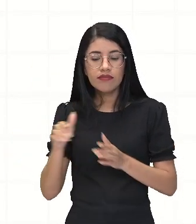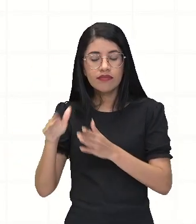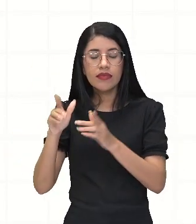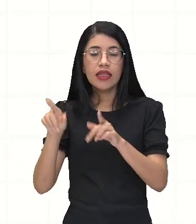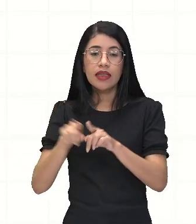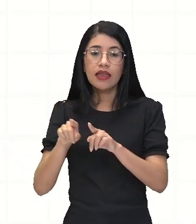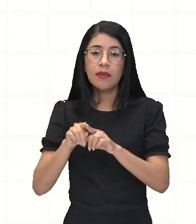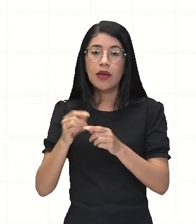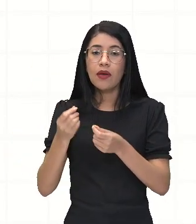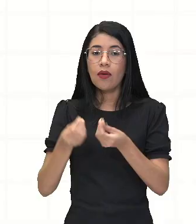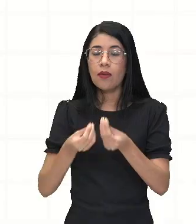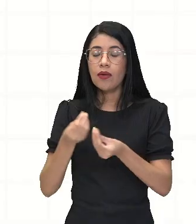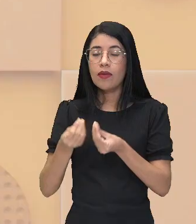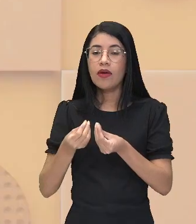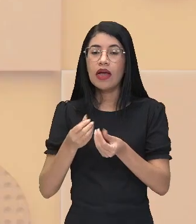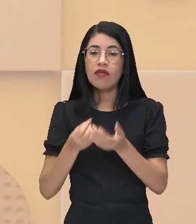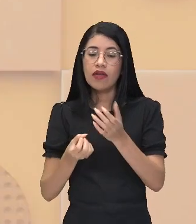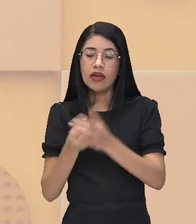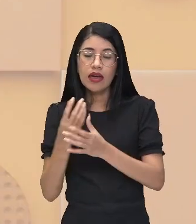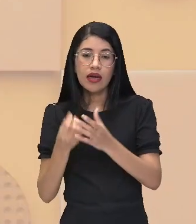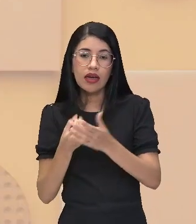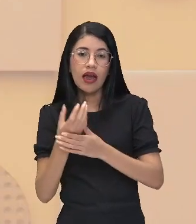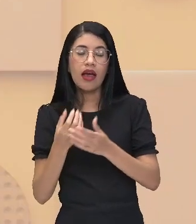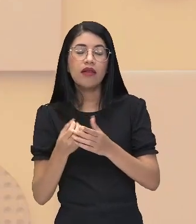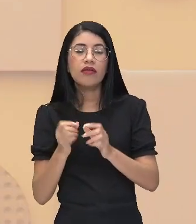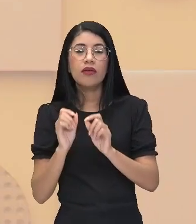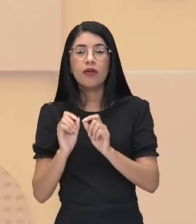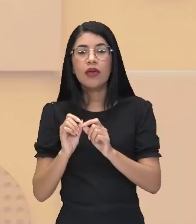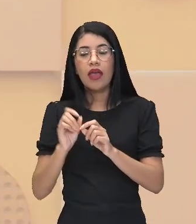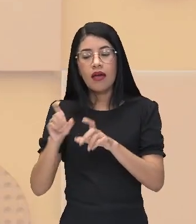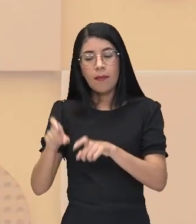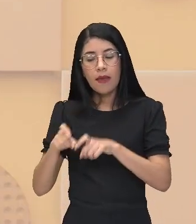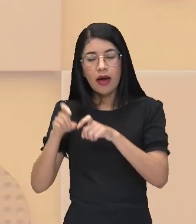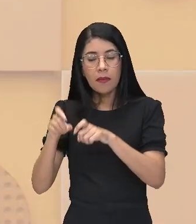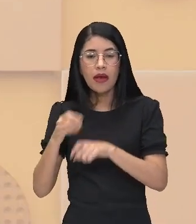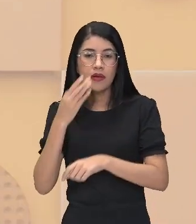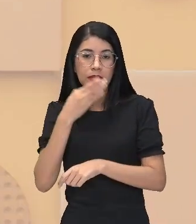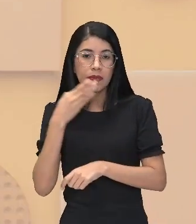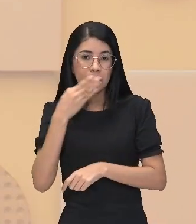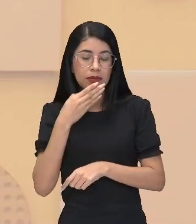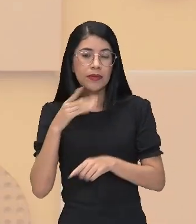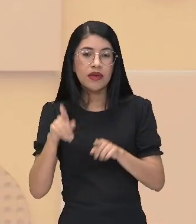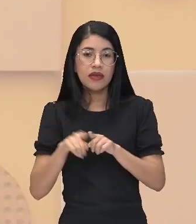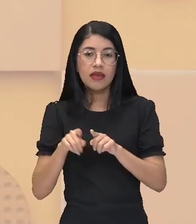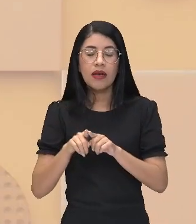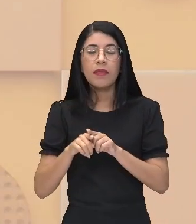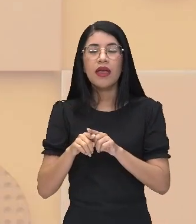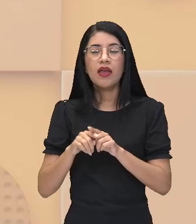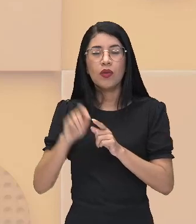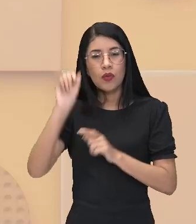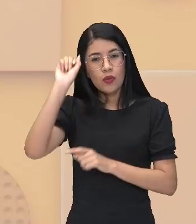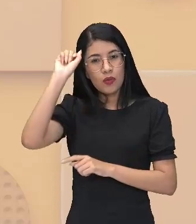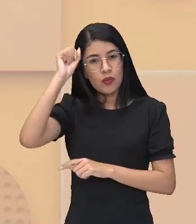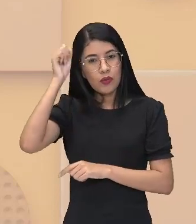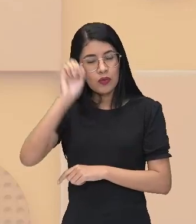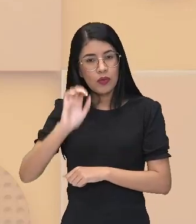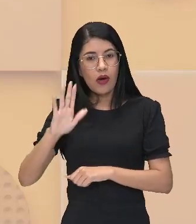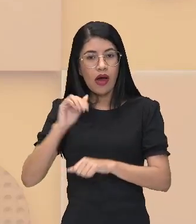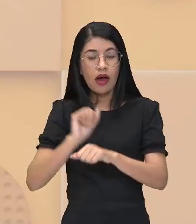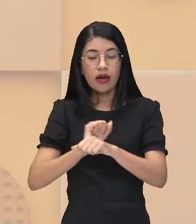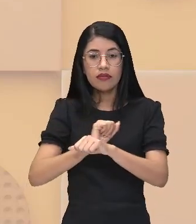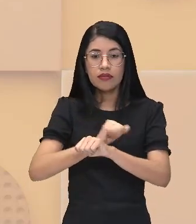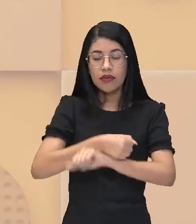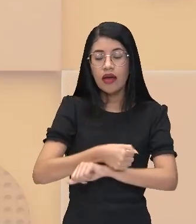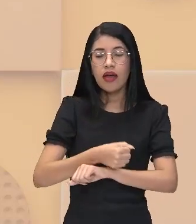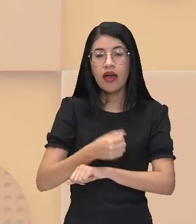sendo empreendidos a produção açucareira e a mão de obra os africanos escravizados, era muito comum